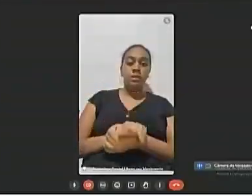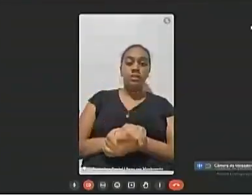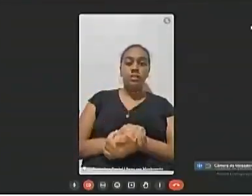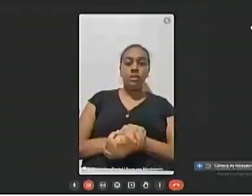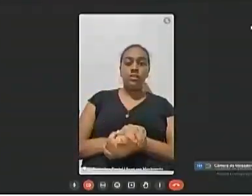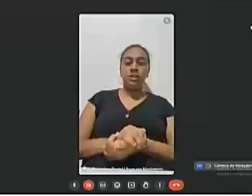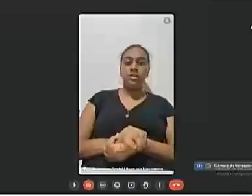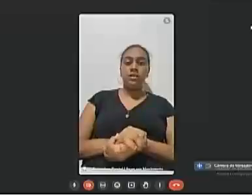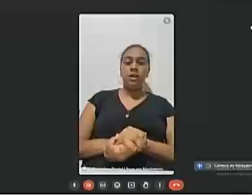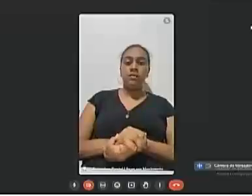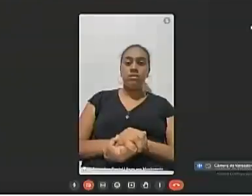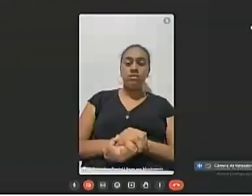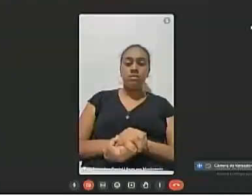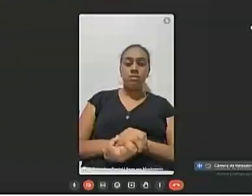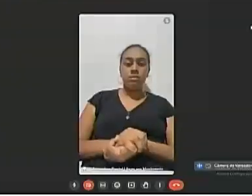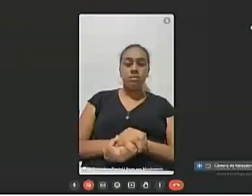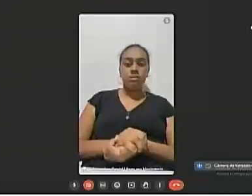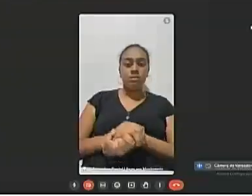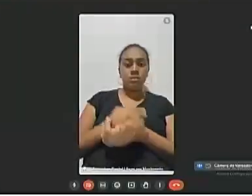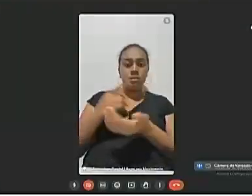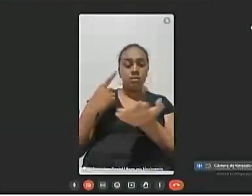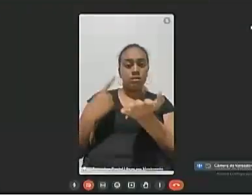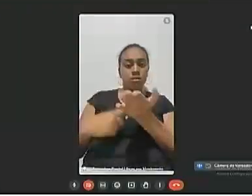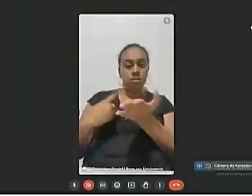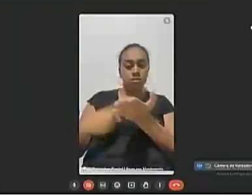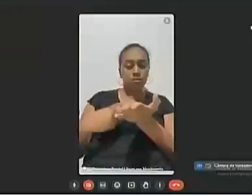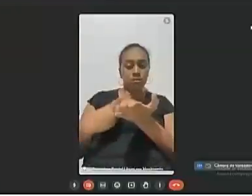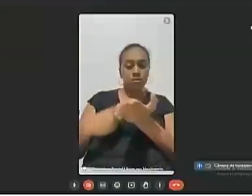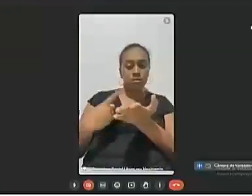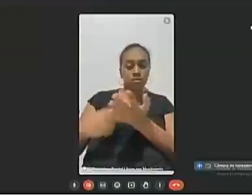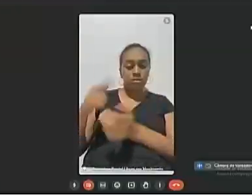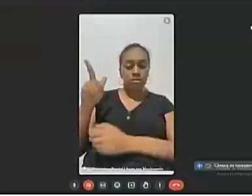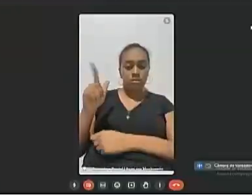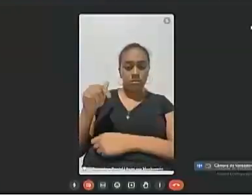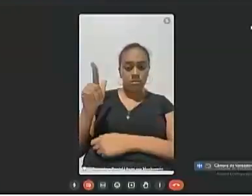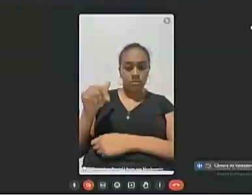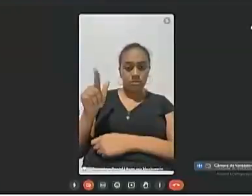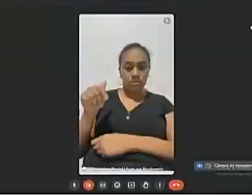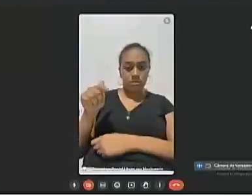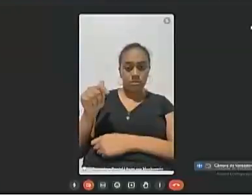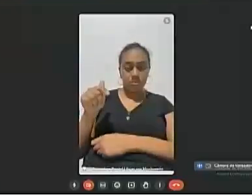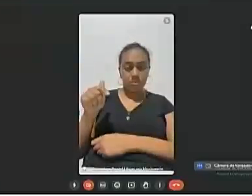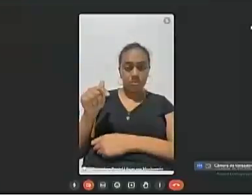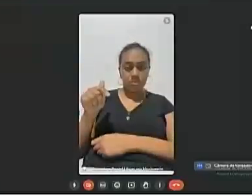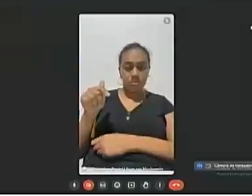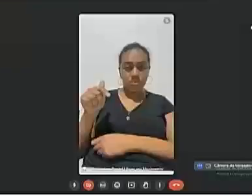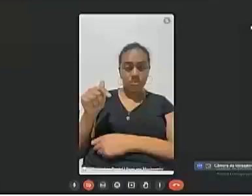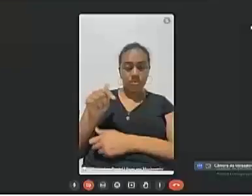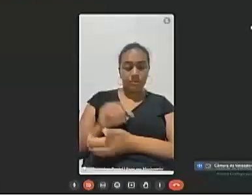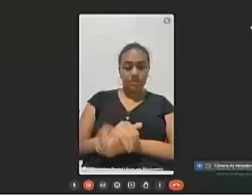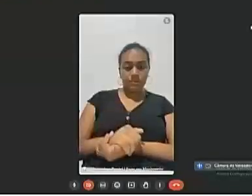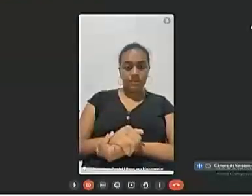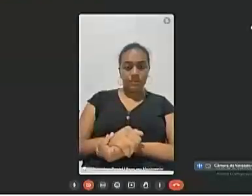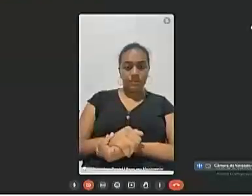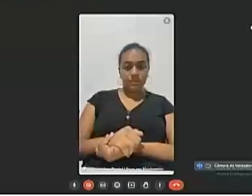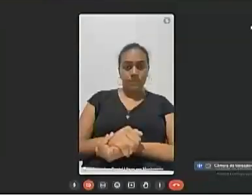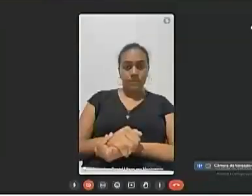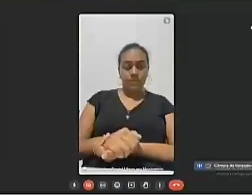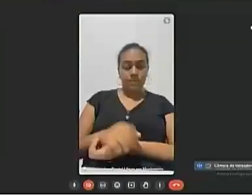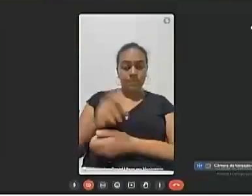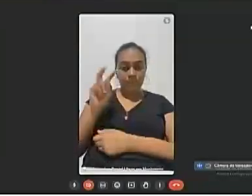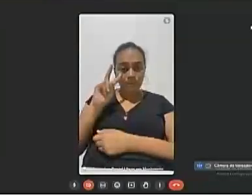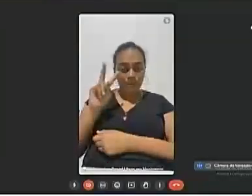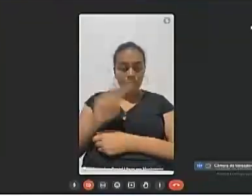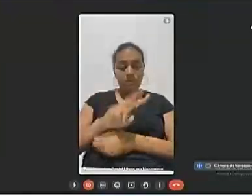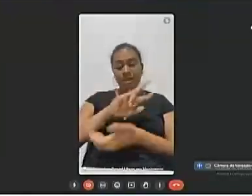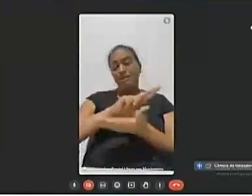Melhor efeito, para simplificar, combinando 17 km de alargamento, é essa função amarela de cima do gráfico. A gente vai ver vários